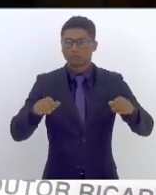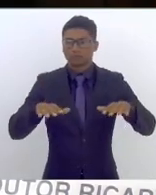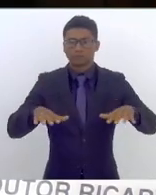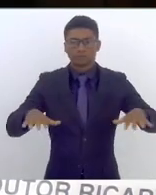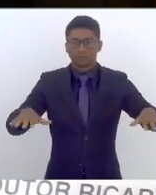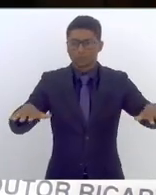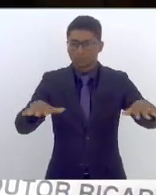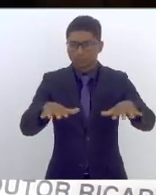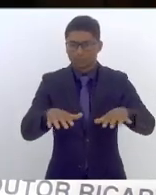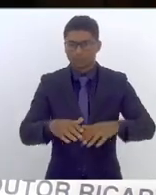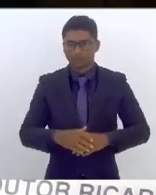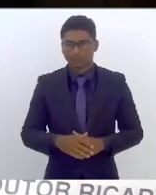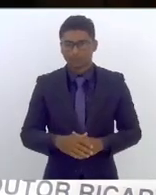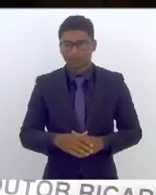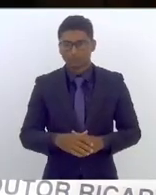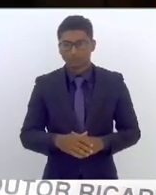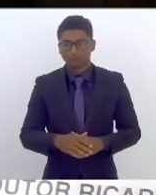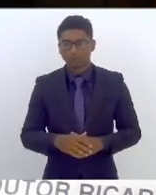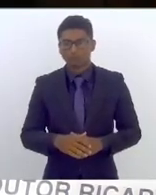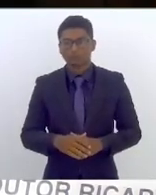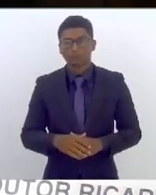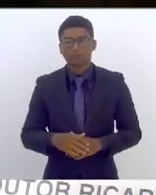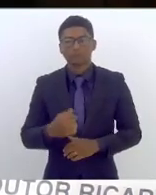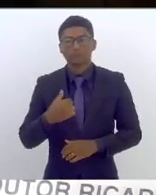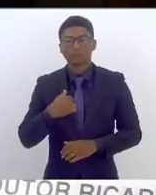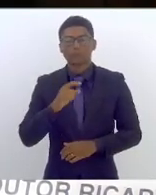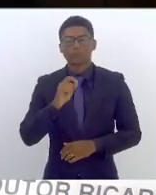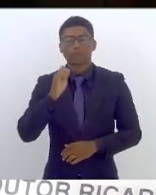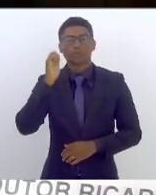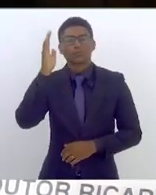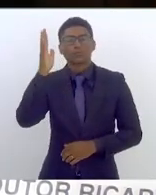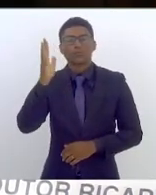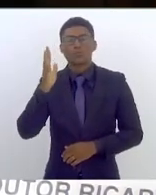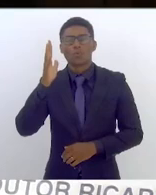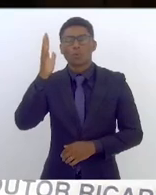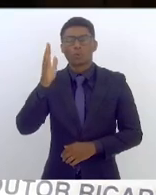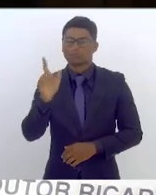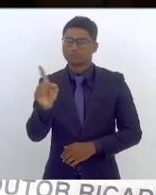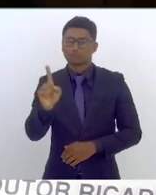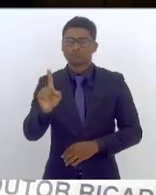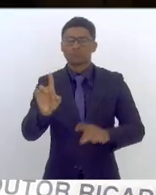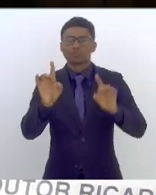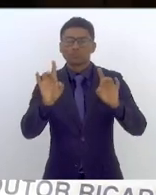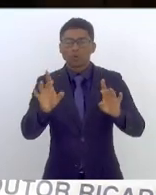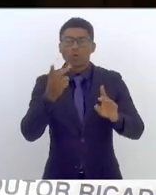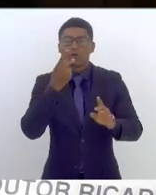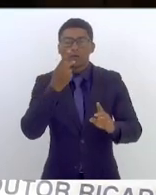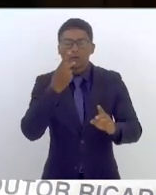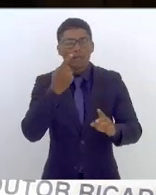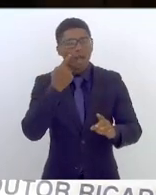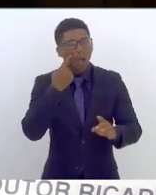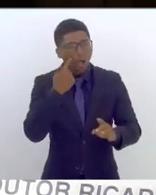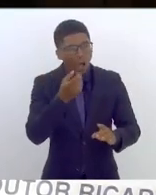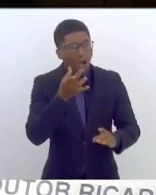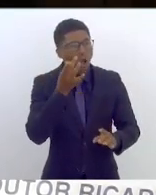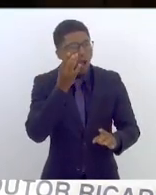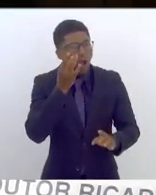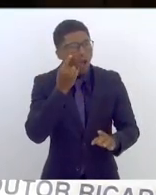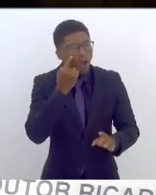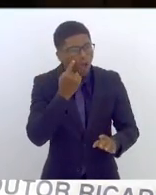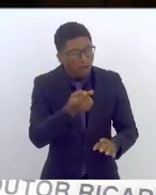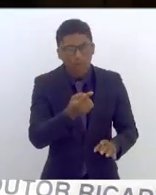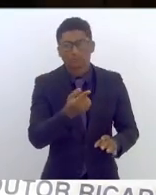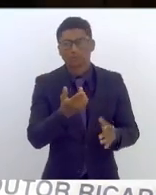de discurso é só exemplo do que falou Luciano de um testemunho e tinha declinado de falar